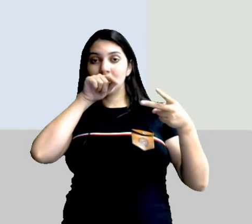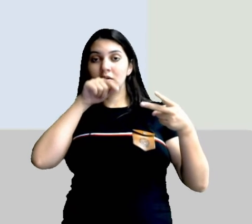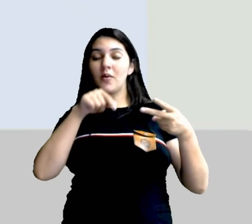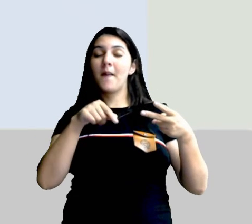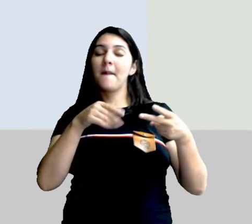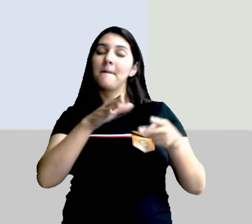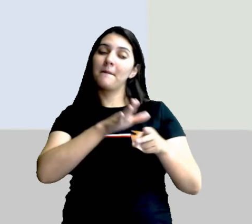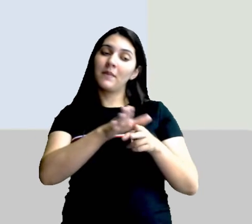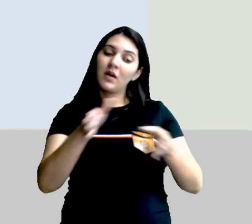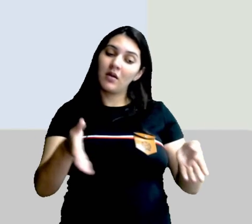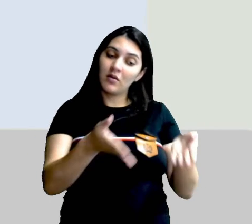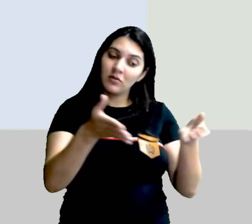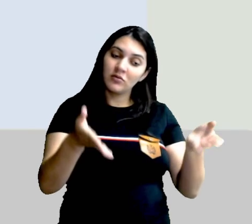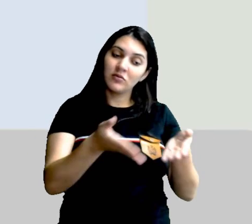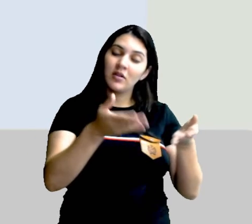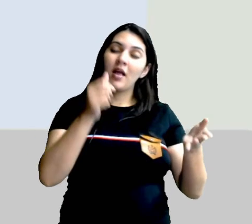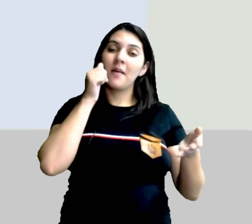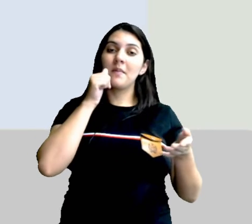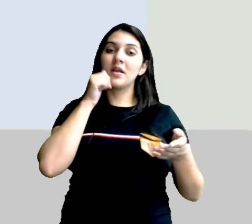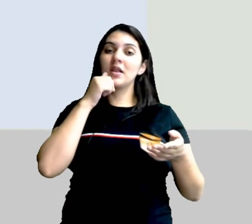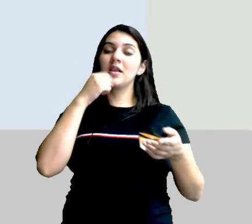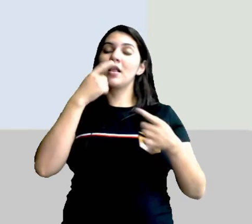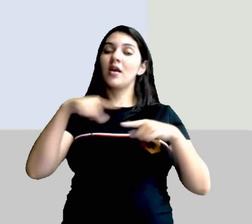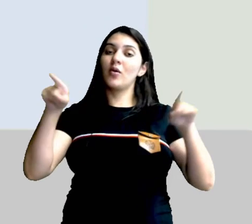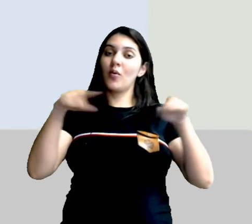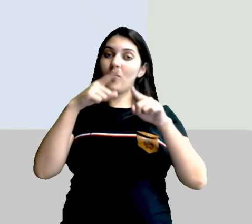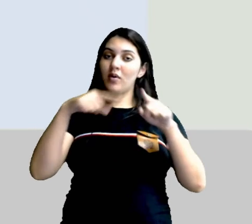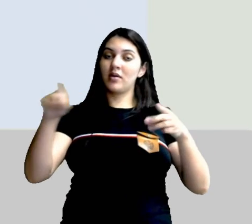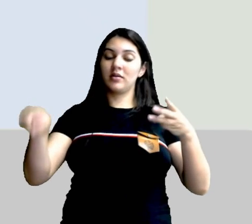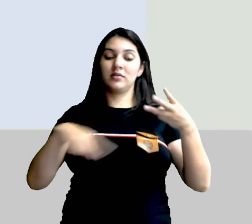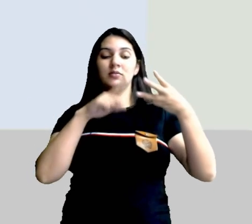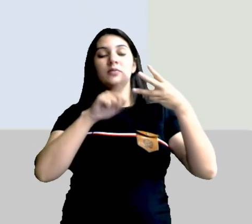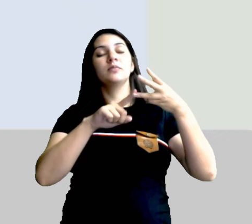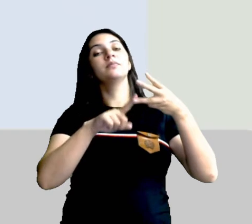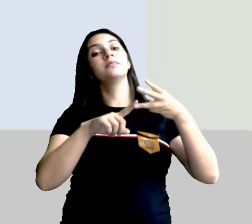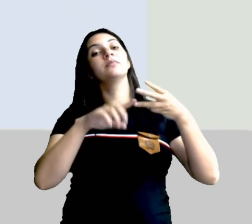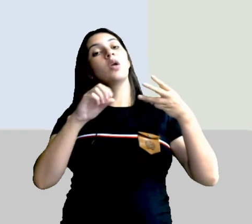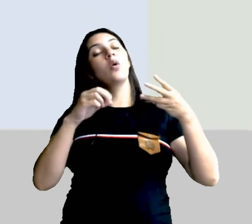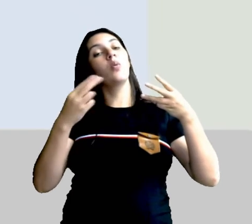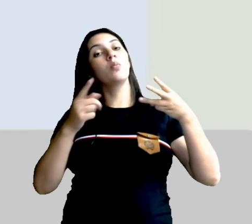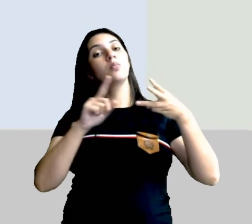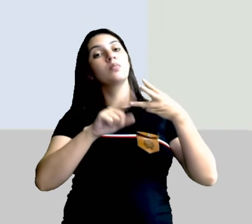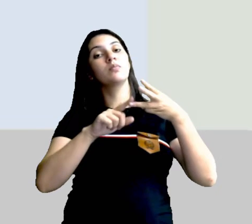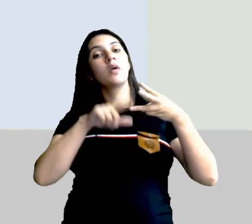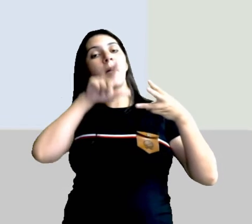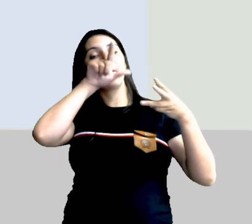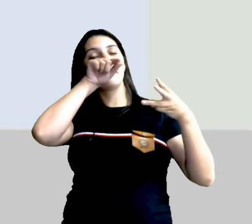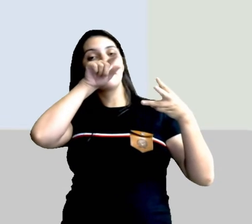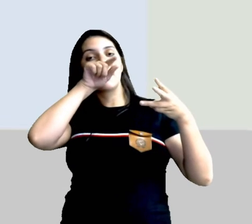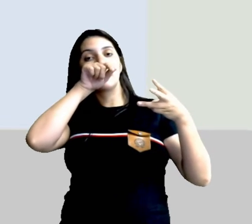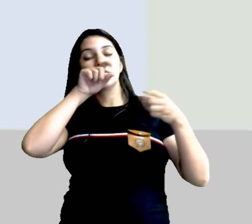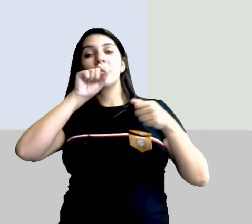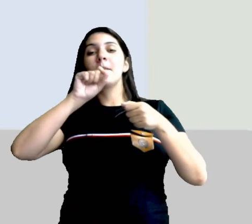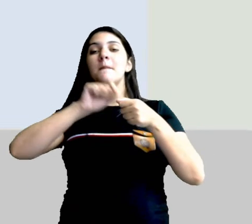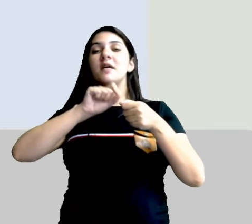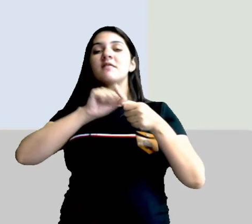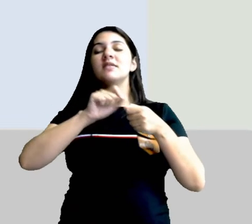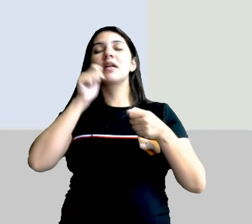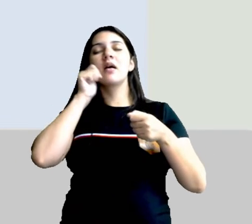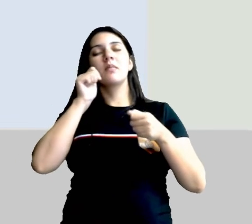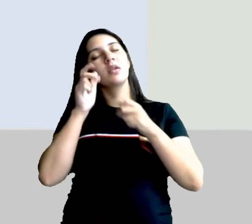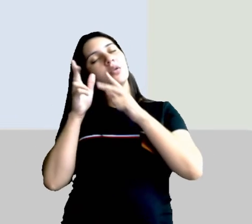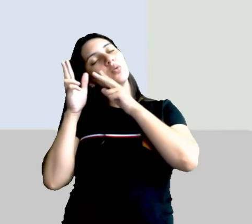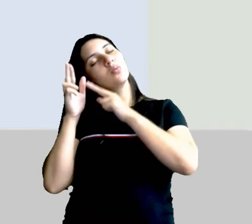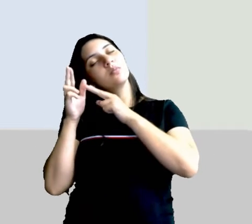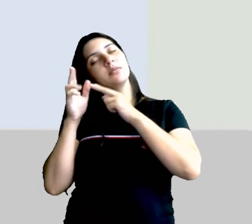para consolar Mainá com seu canto. Ou será que ele quis ser transformado em pássaro para fazer Mainá